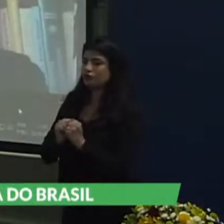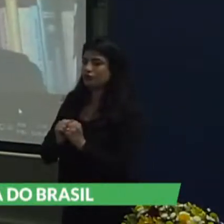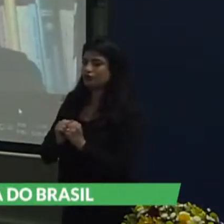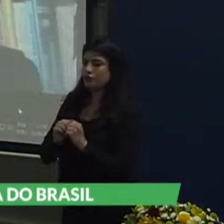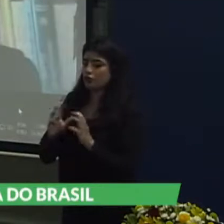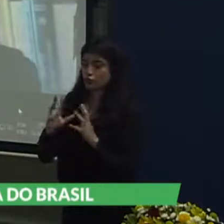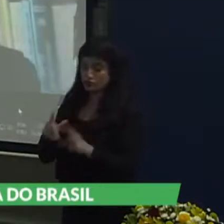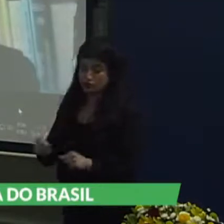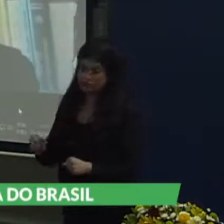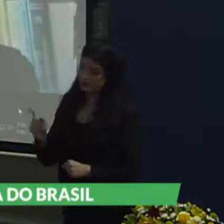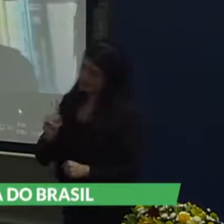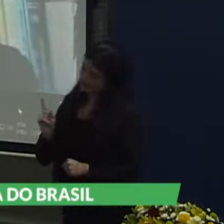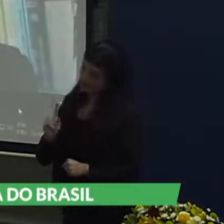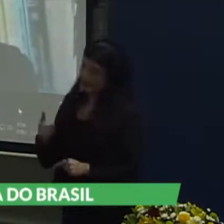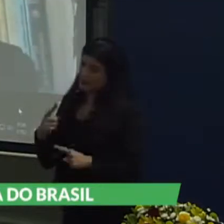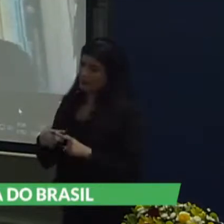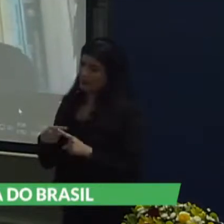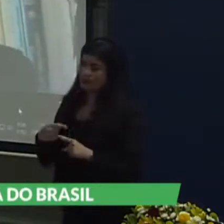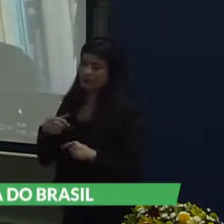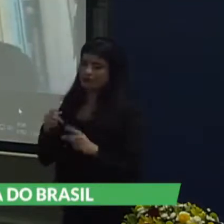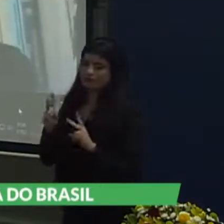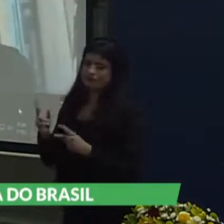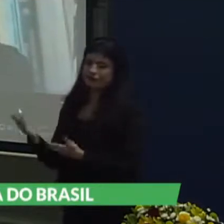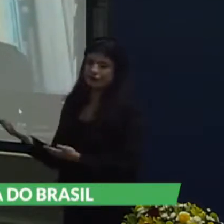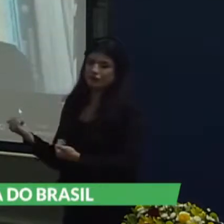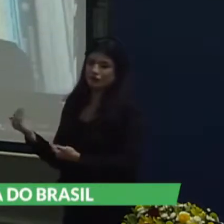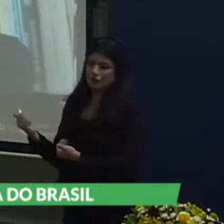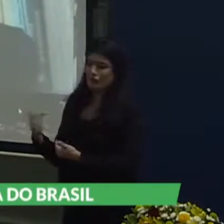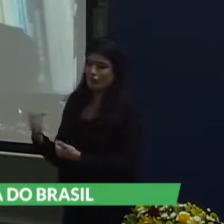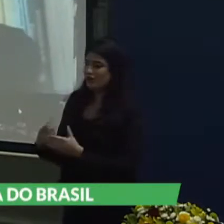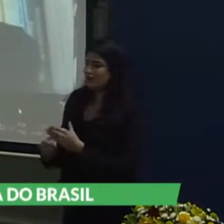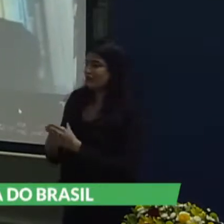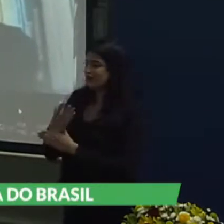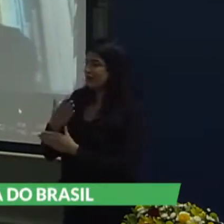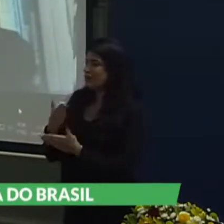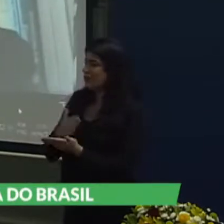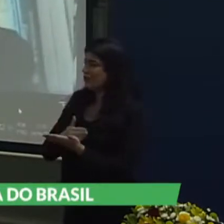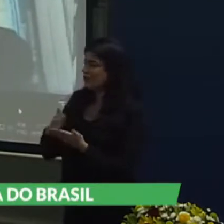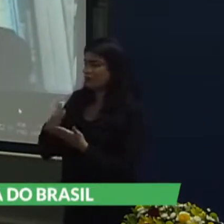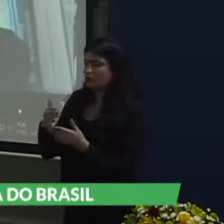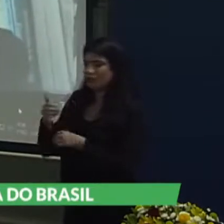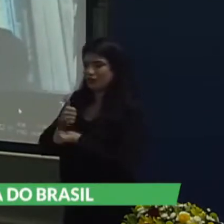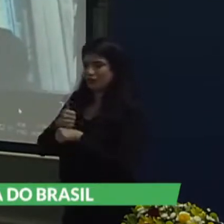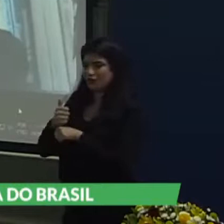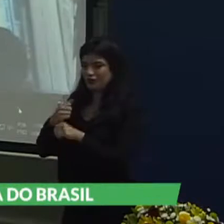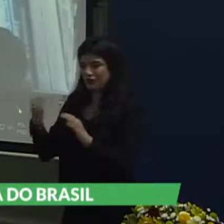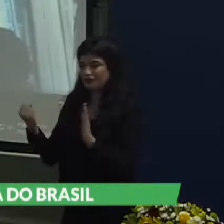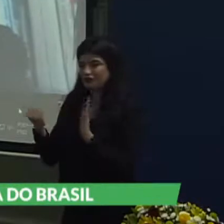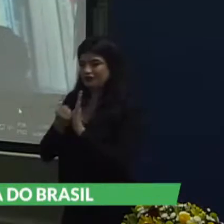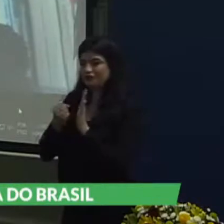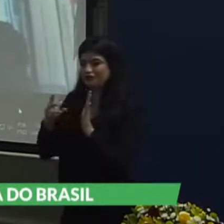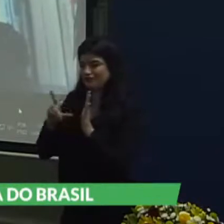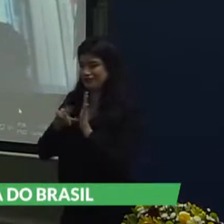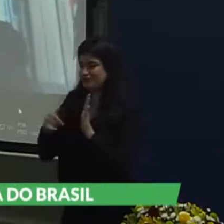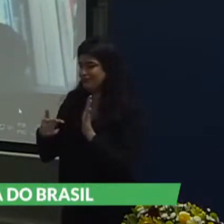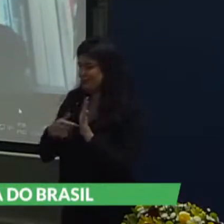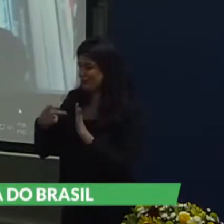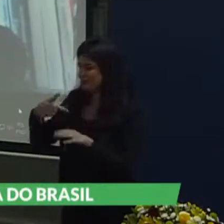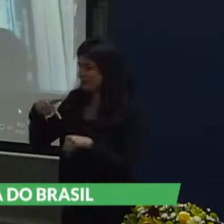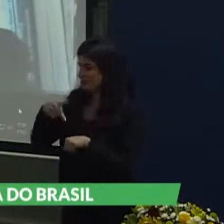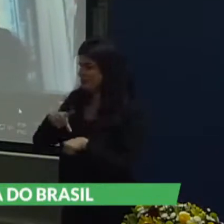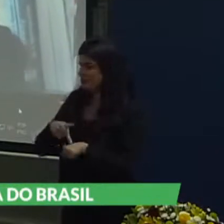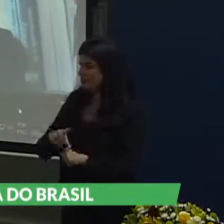não totalmente, porque eu ainda era uma adolescente quando a profissão foi regulamentada no